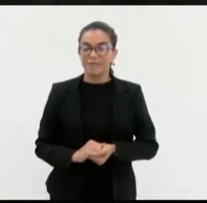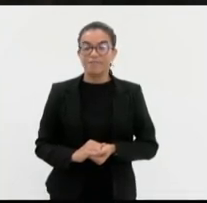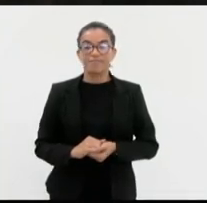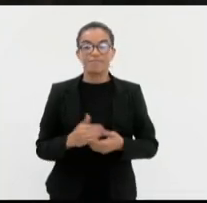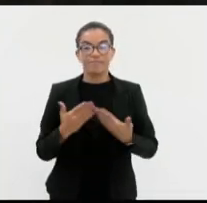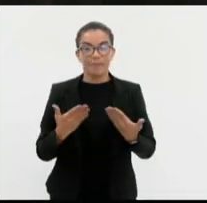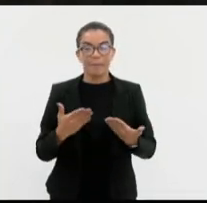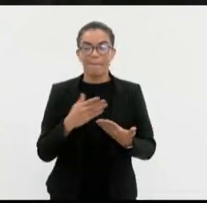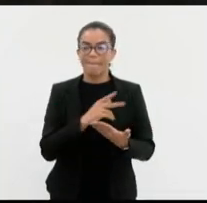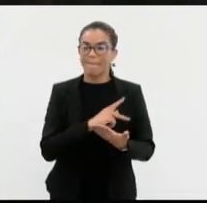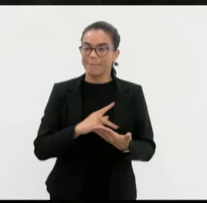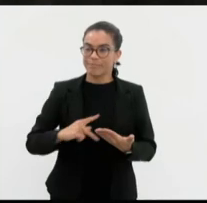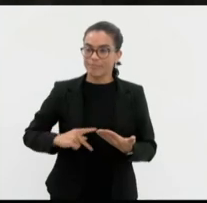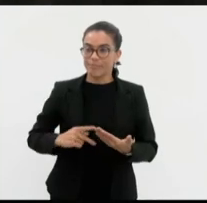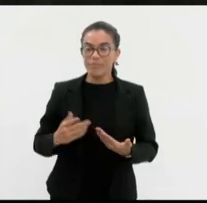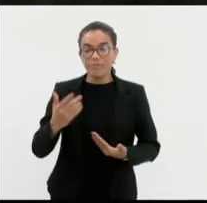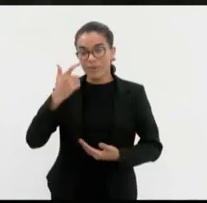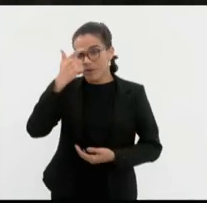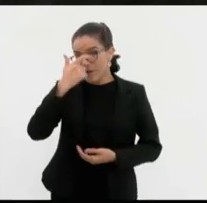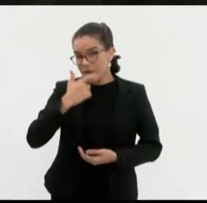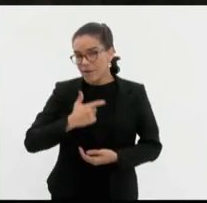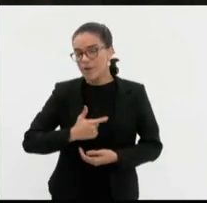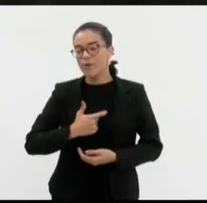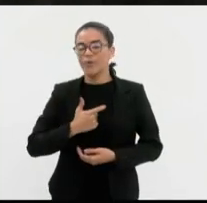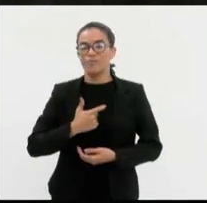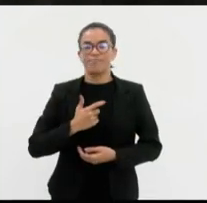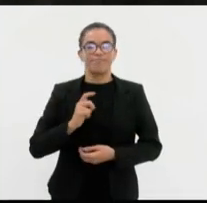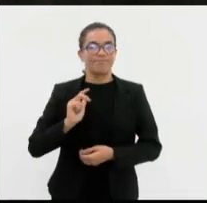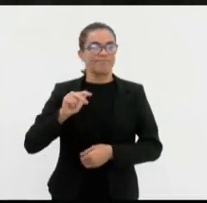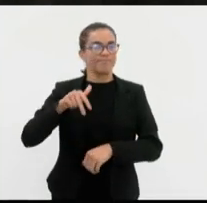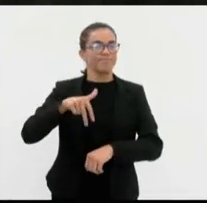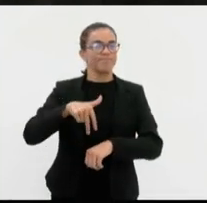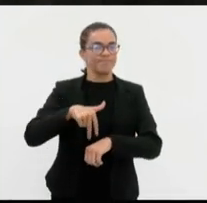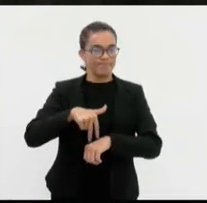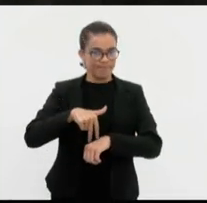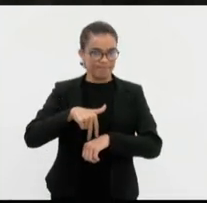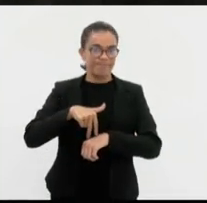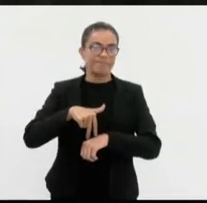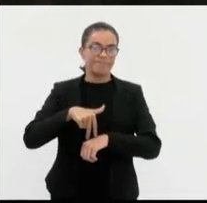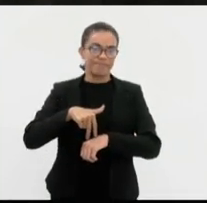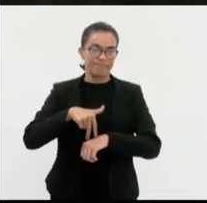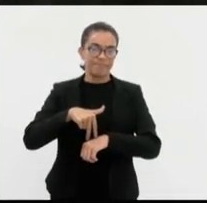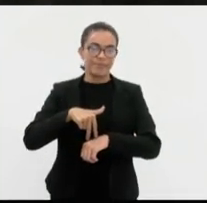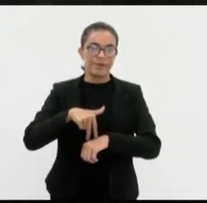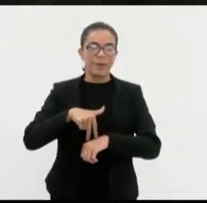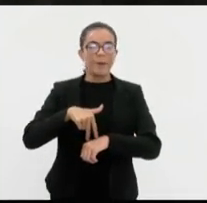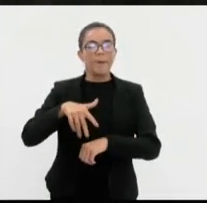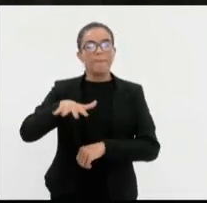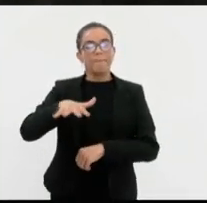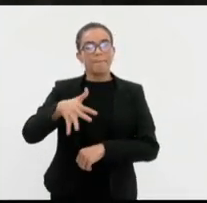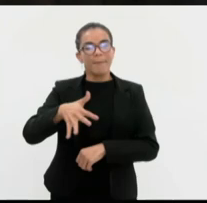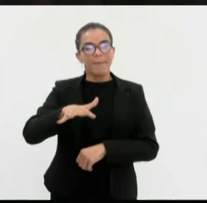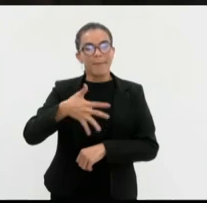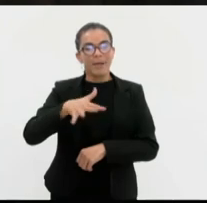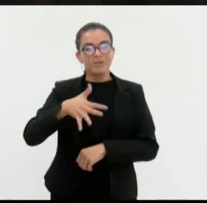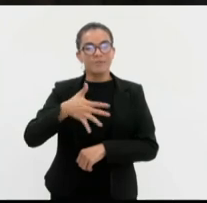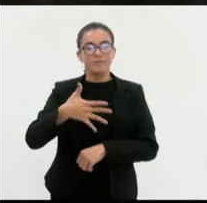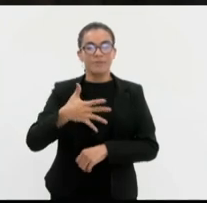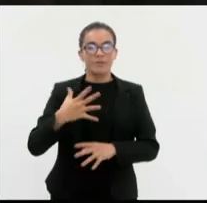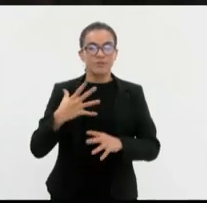presidente eu venho há pelo menos duas